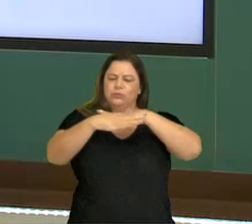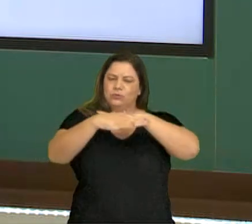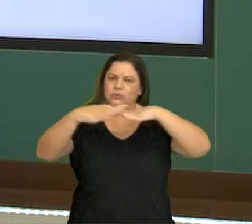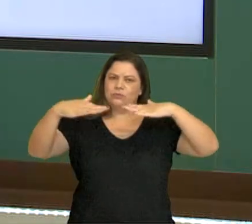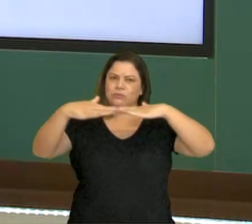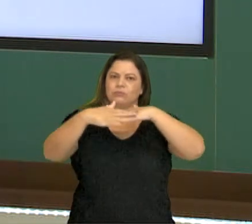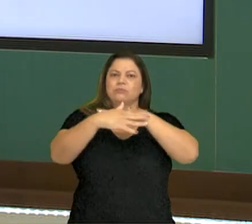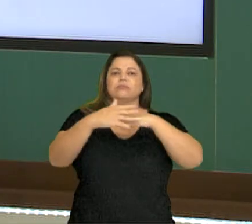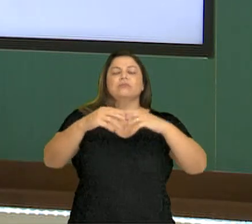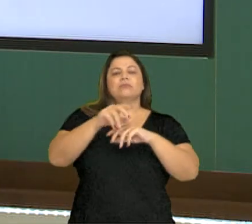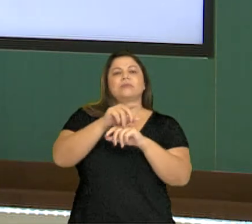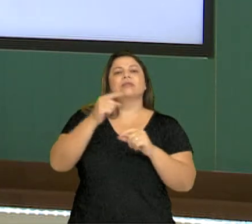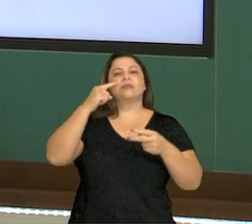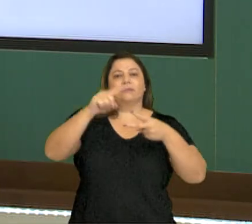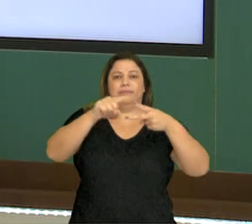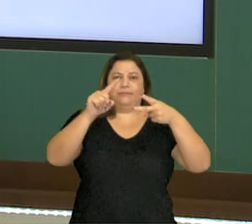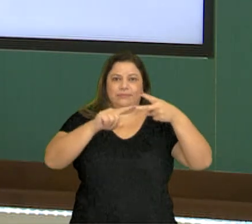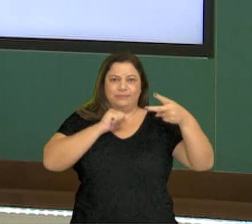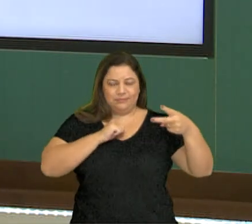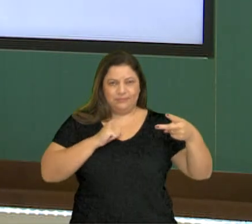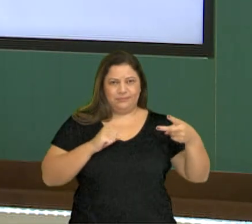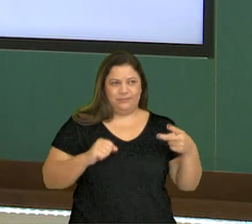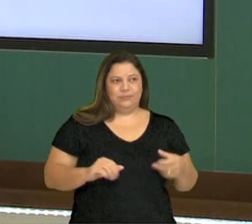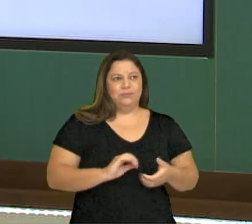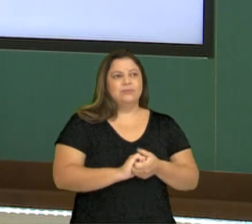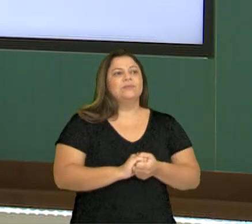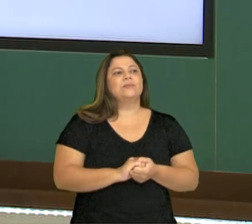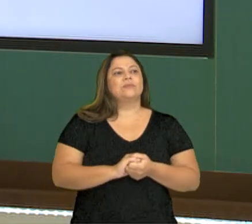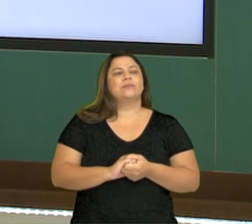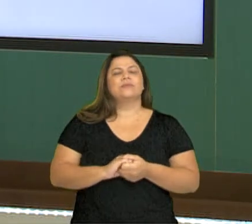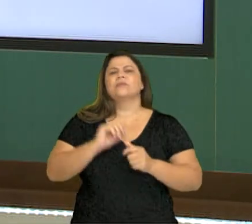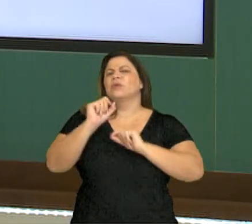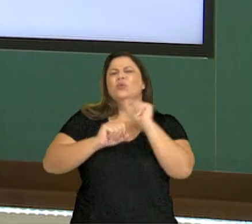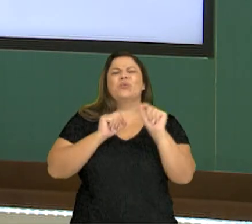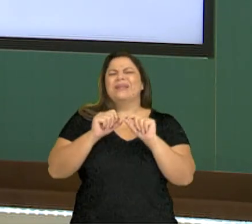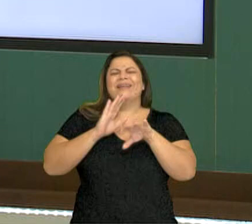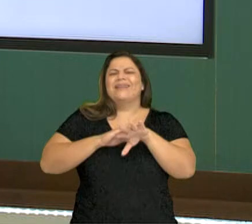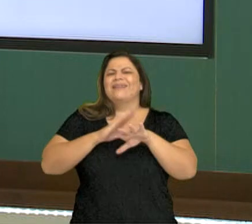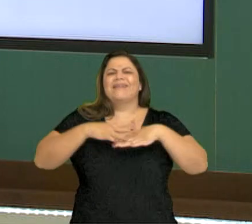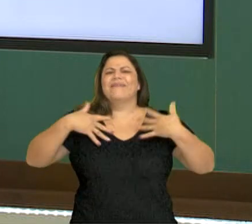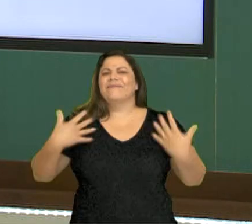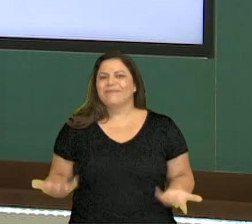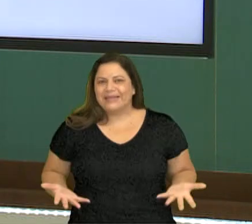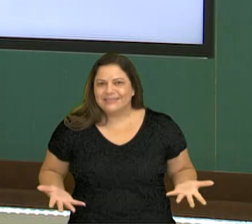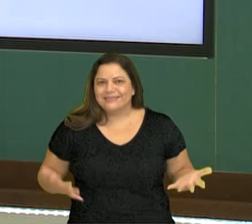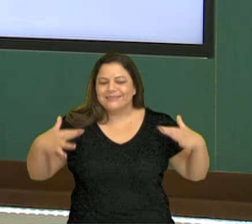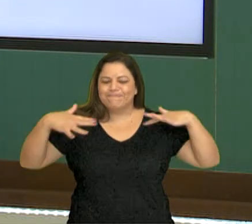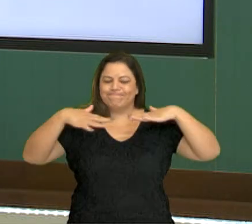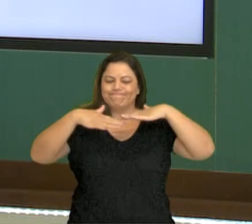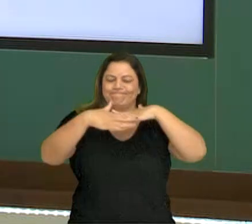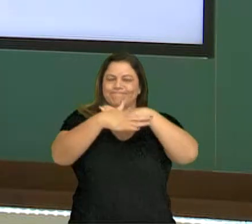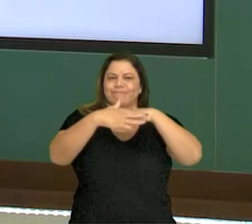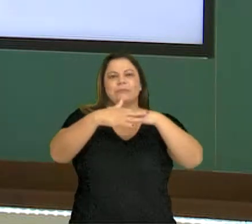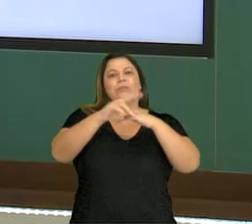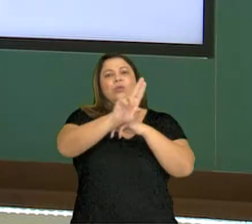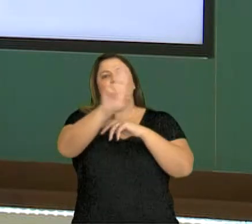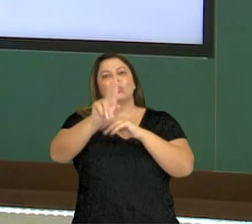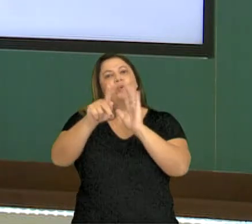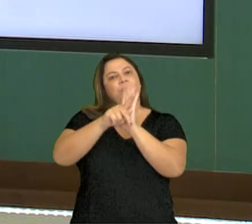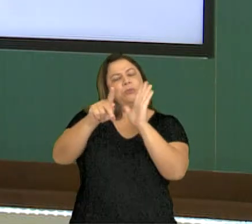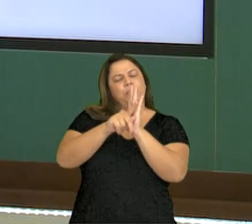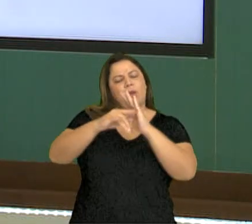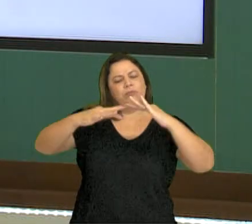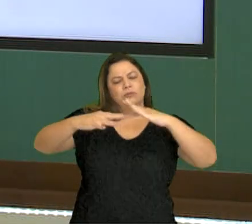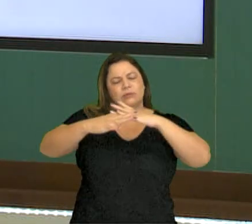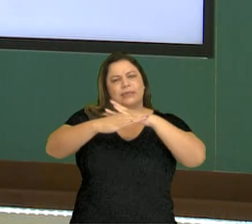condutores, xilema e floema. Qual é a função do tecido de condução? Como o nome está dizendo, conduzir